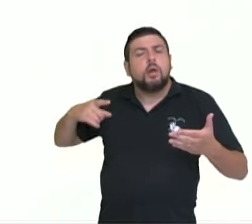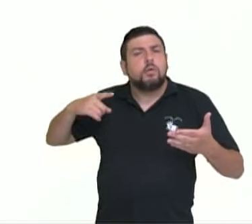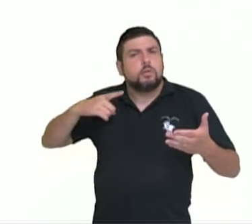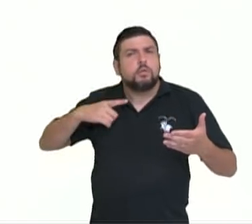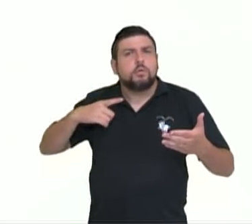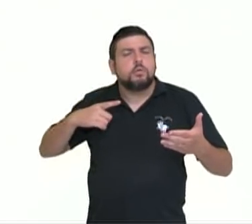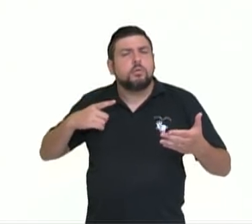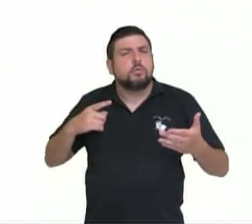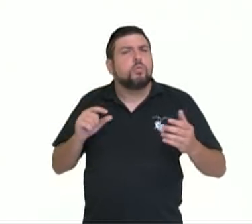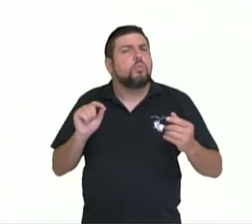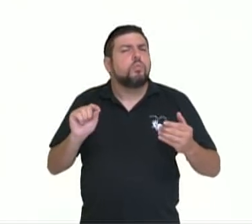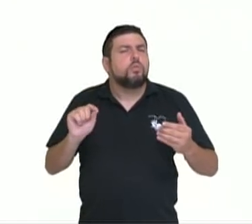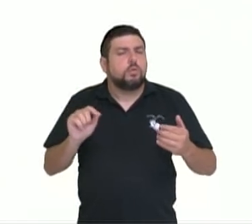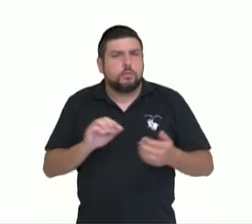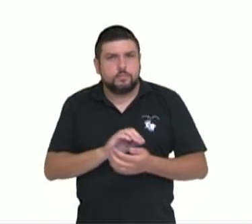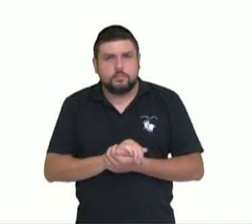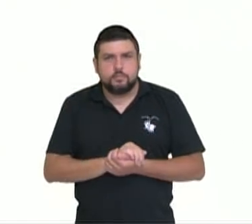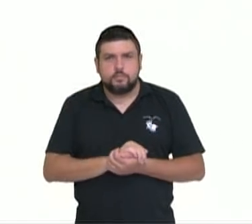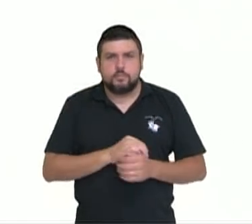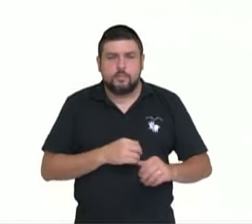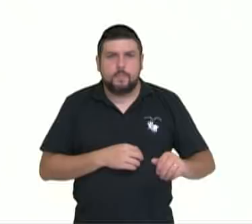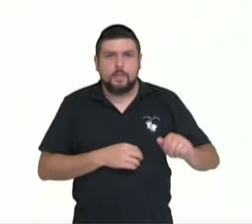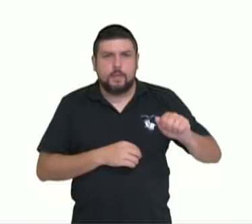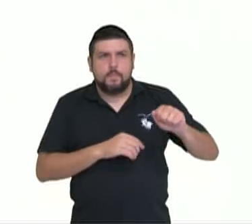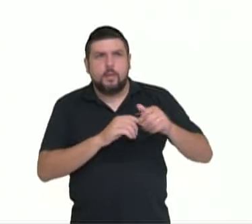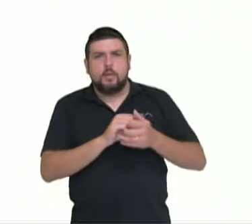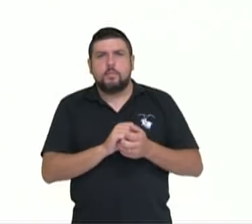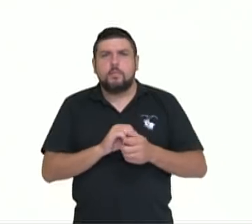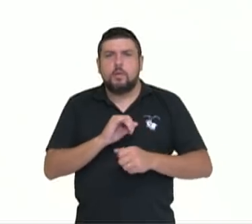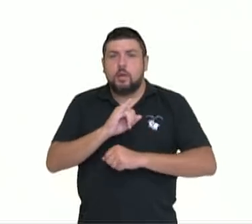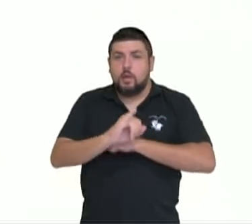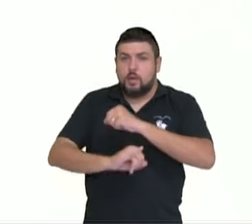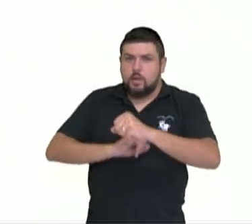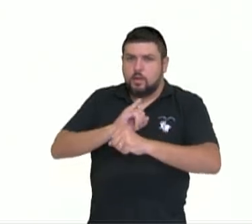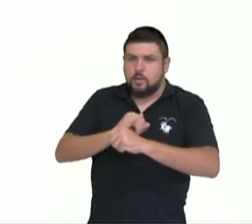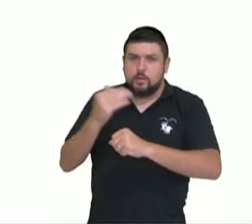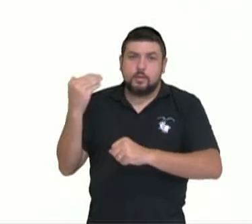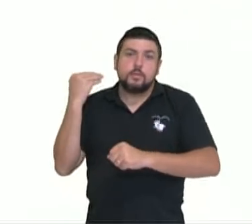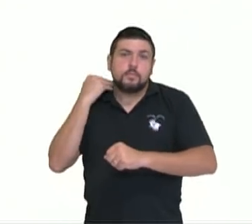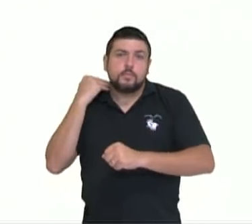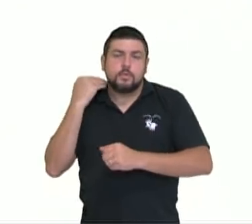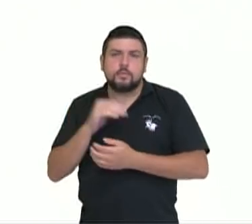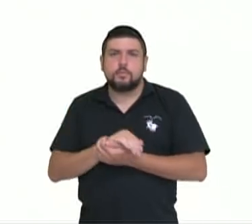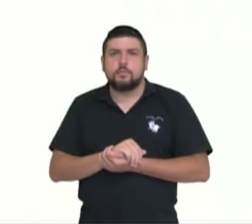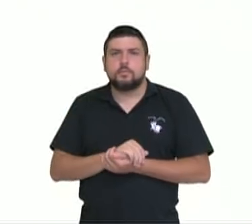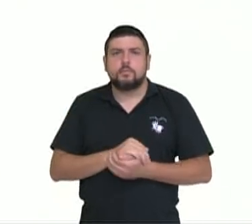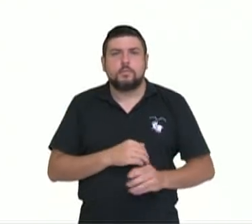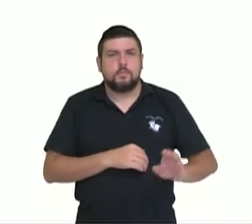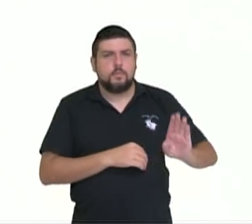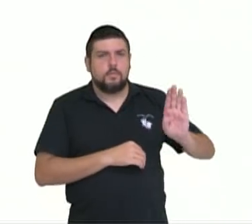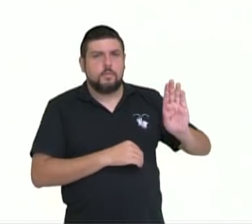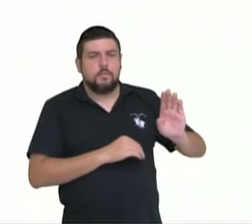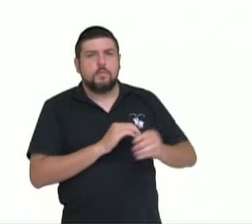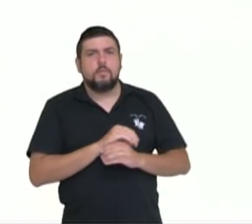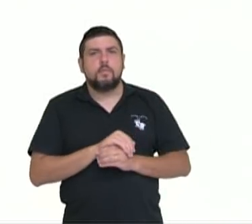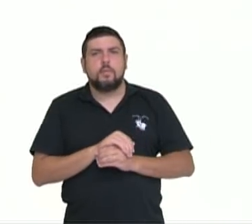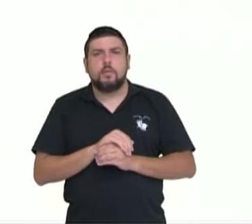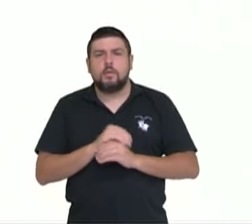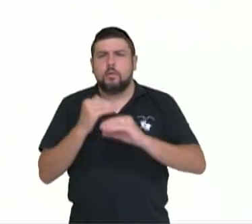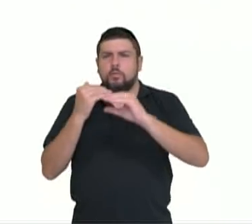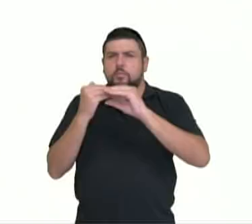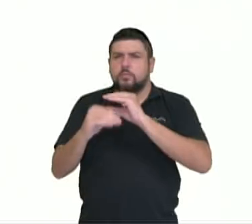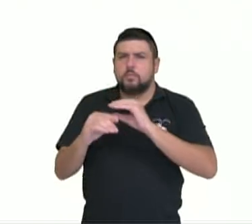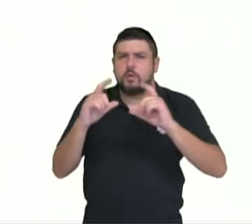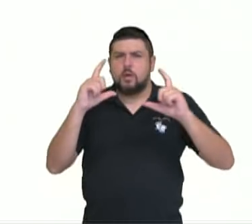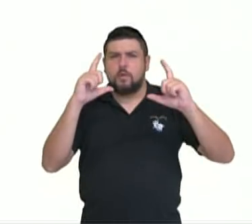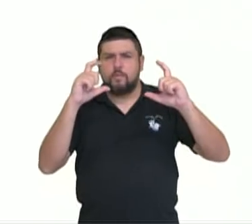mais antigos, tá bom? Então, o uso do Internet Banking. Alternativa B, o envio de fotos e